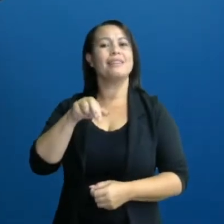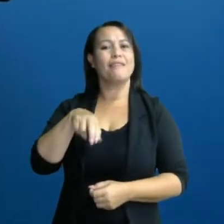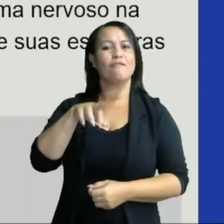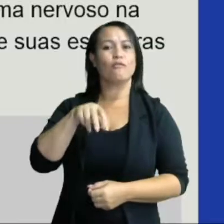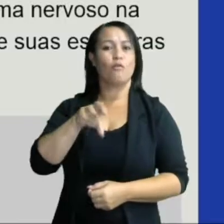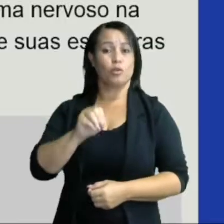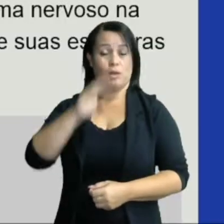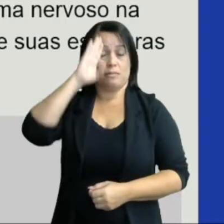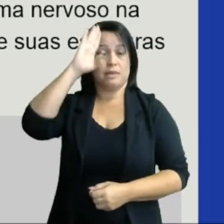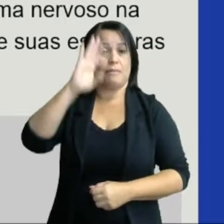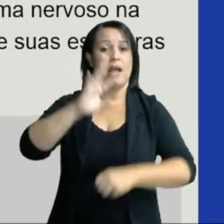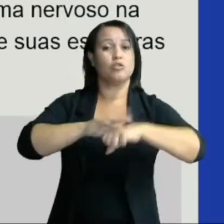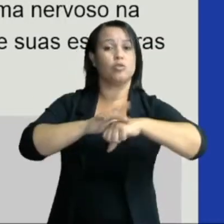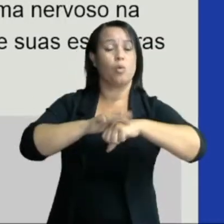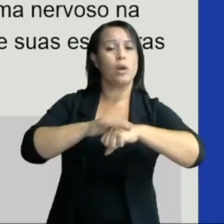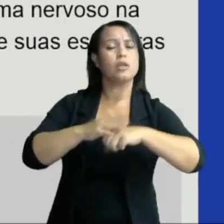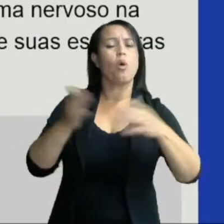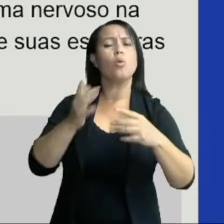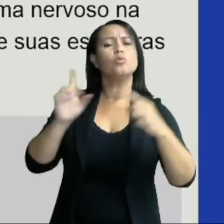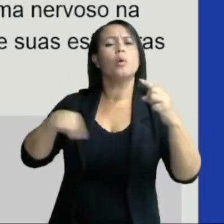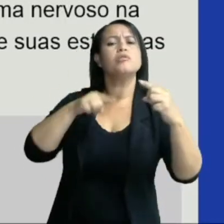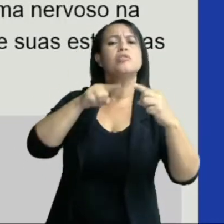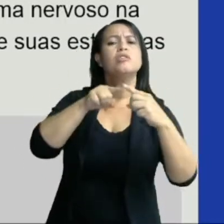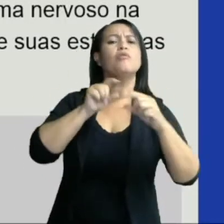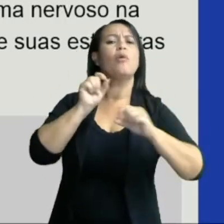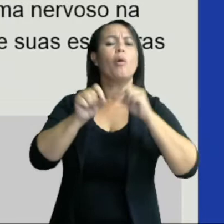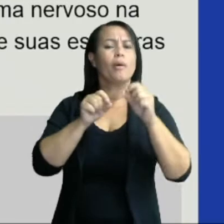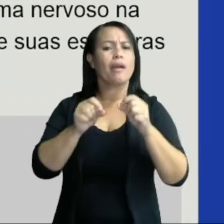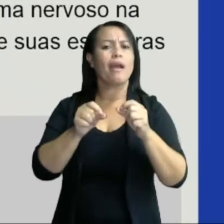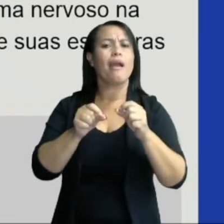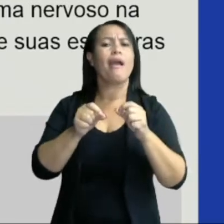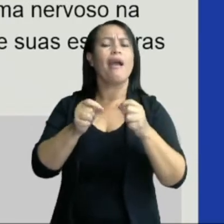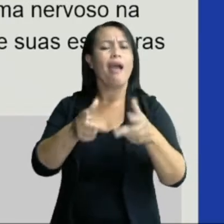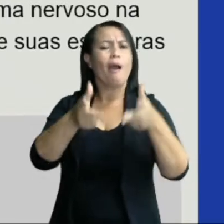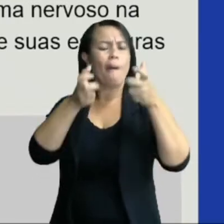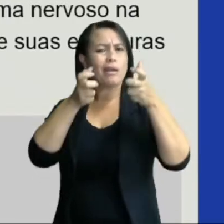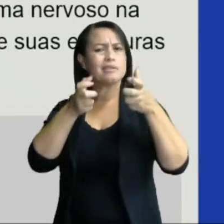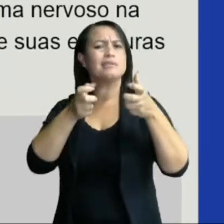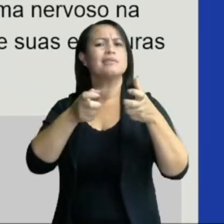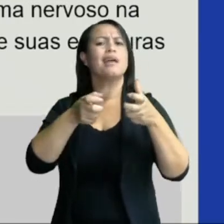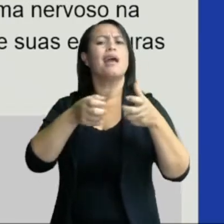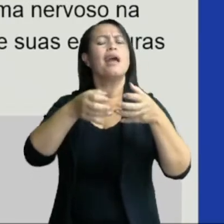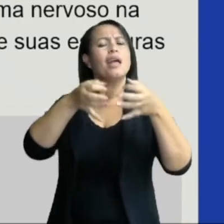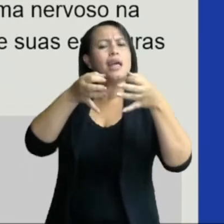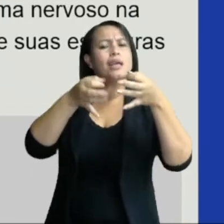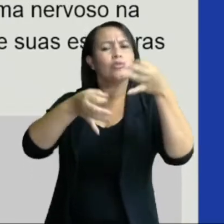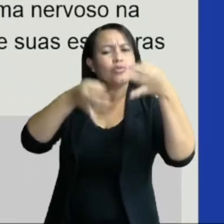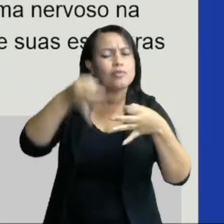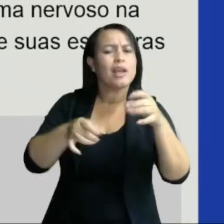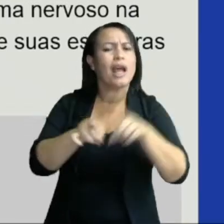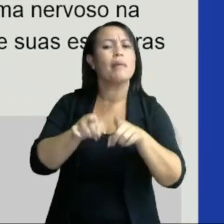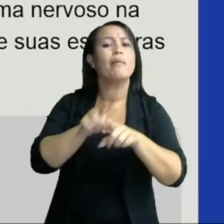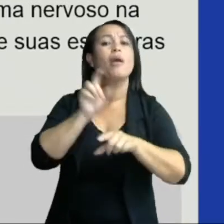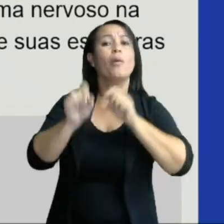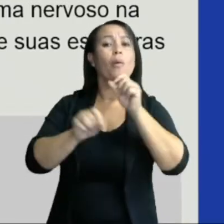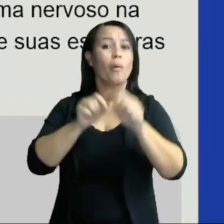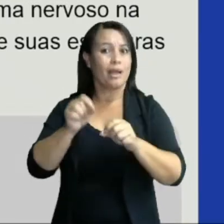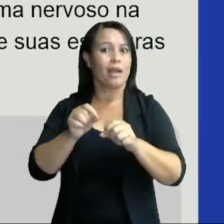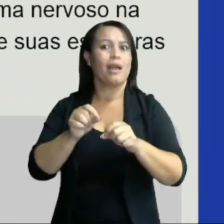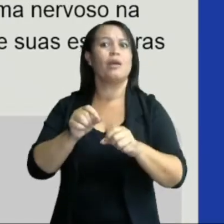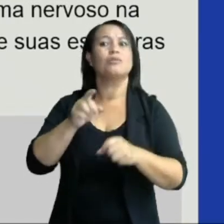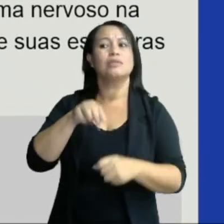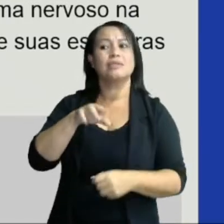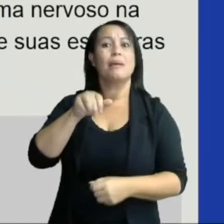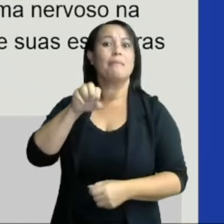doenças. Nosso objetivo hoje é reconhecer e justificar o papel do sistema nervoso na coordenação das ações motoras